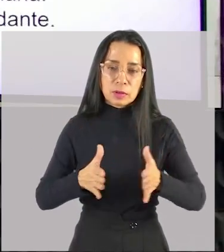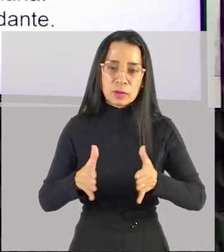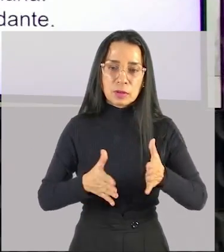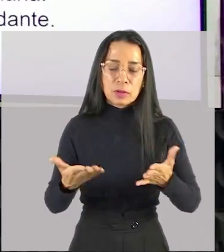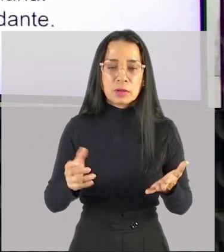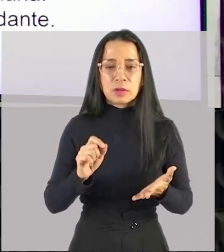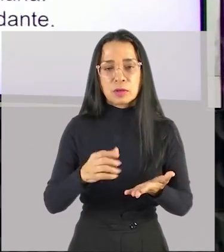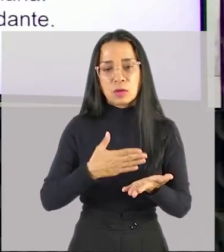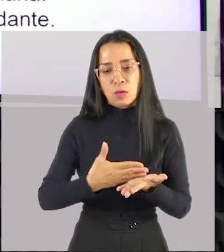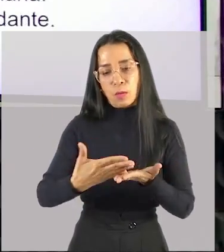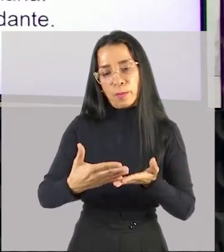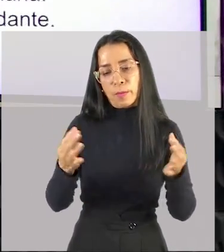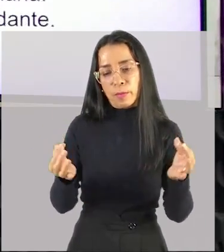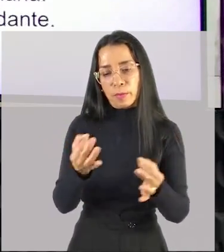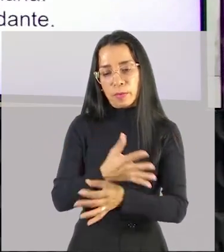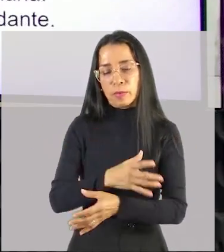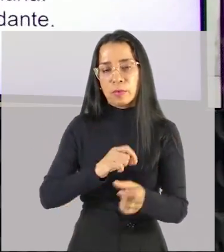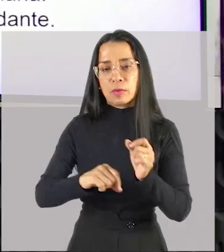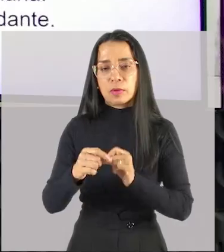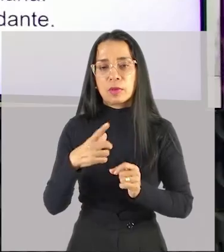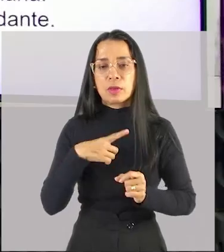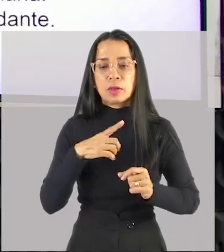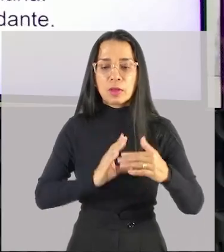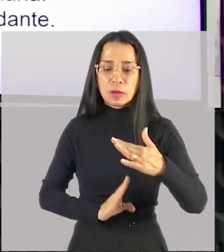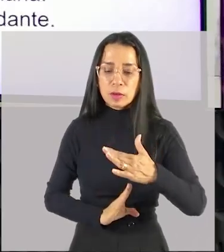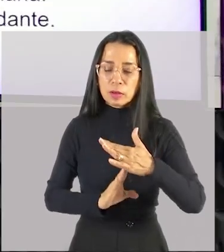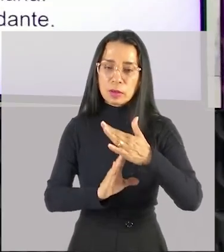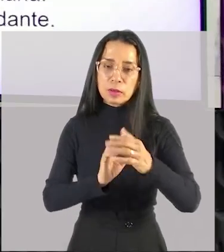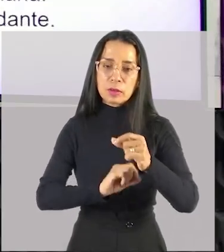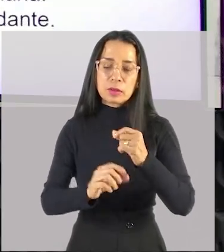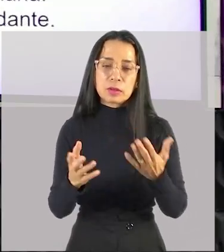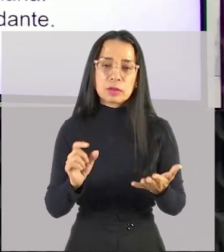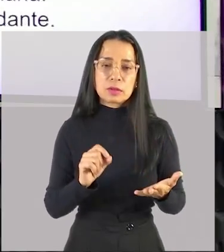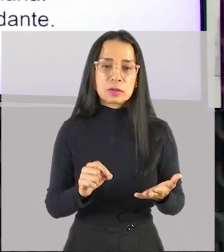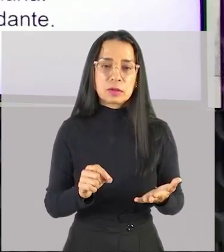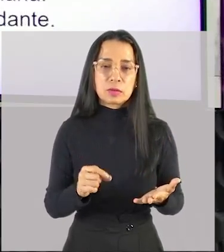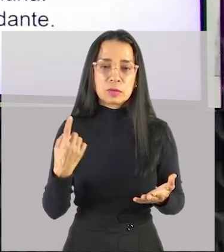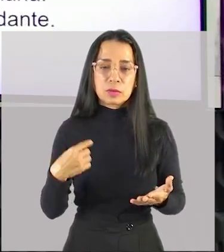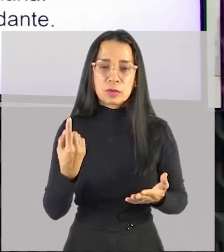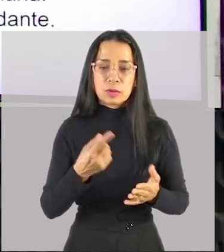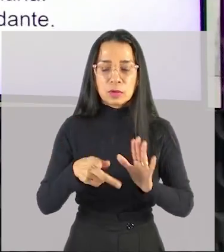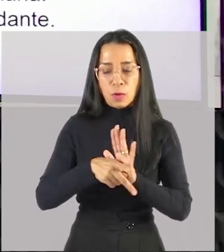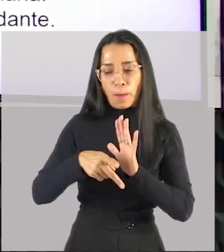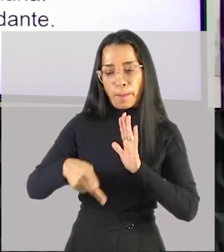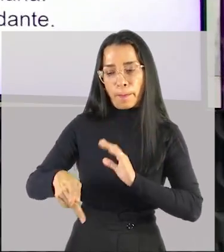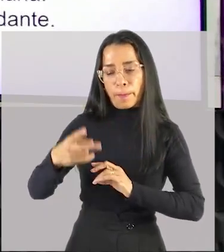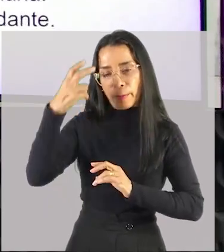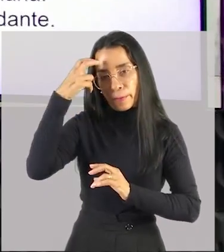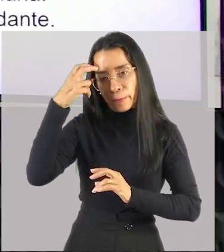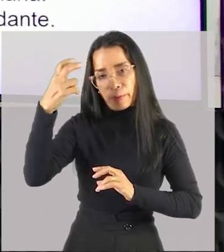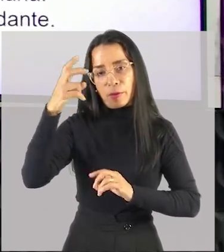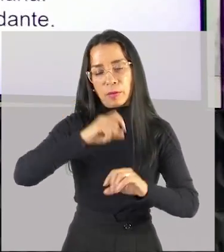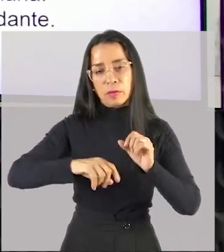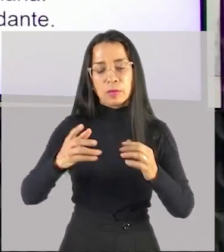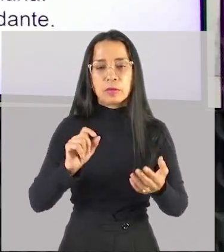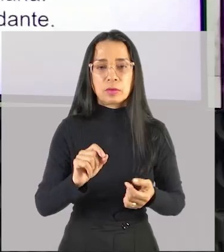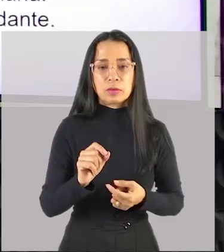né? Portanto, que começa e termina. Então, a gente tem uma limitação, né, do nosso próprio intelecto,